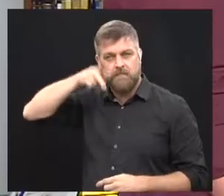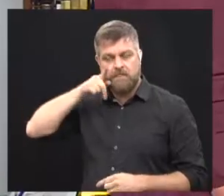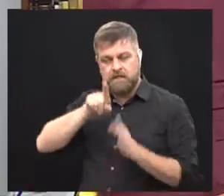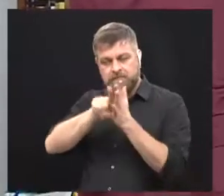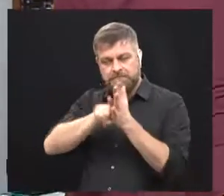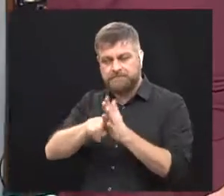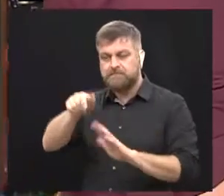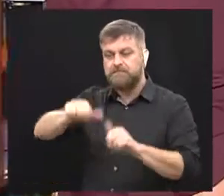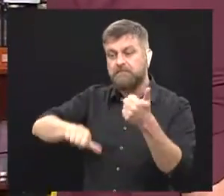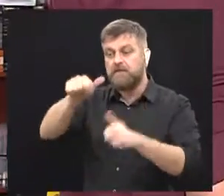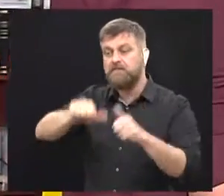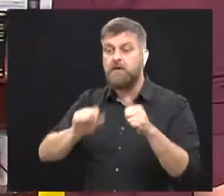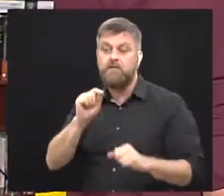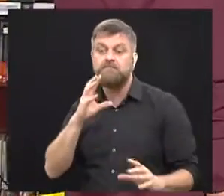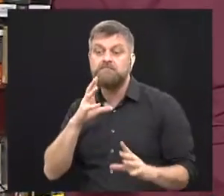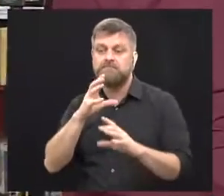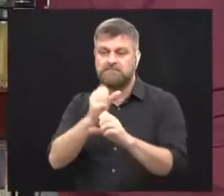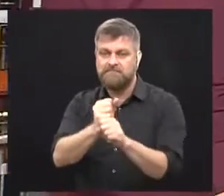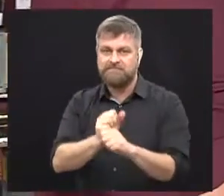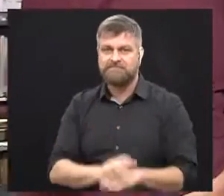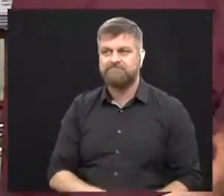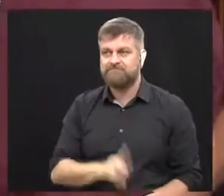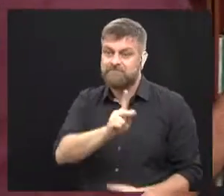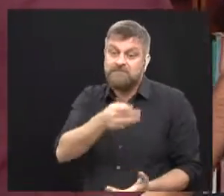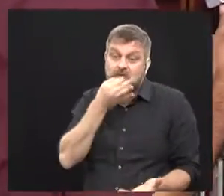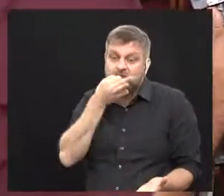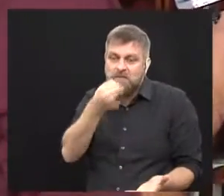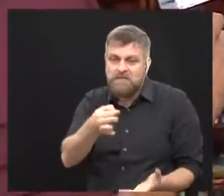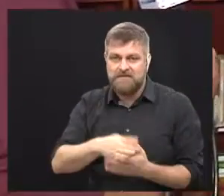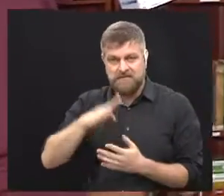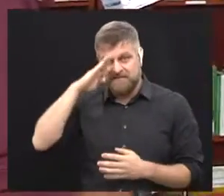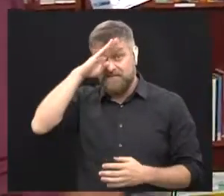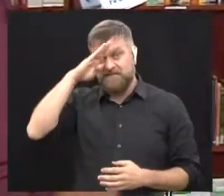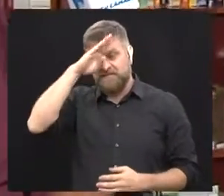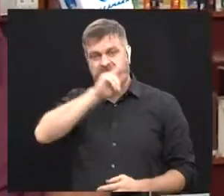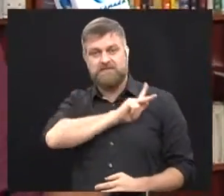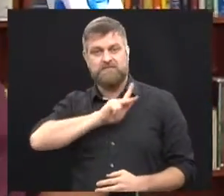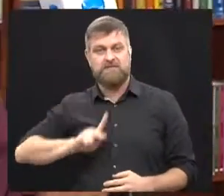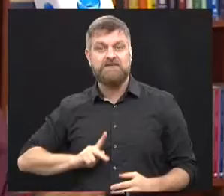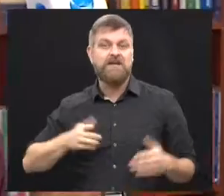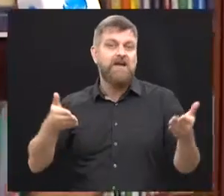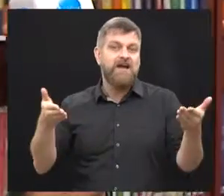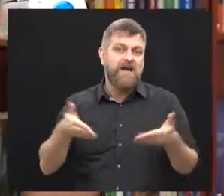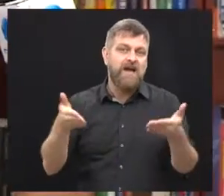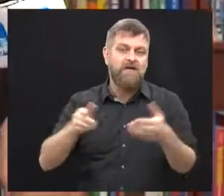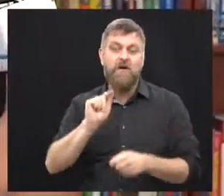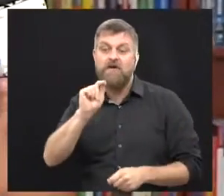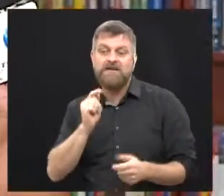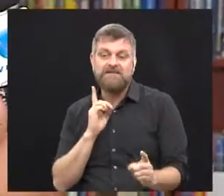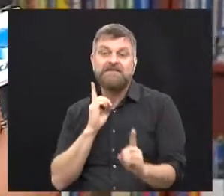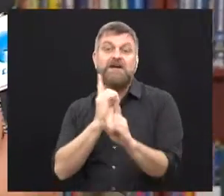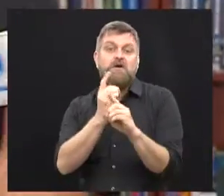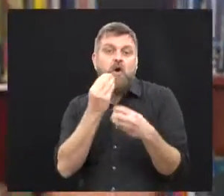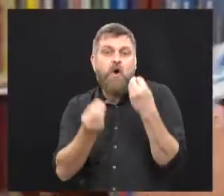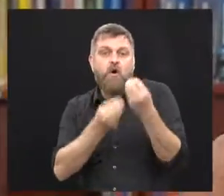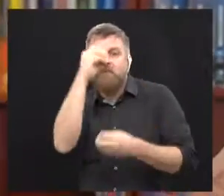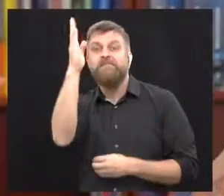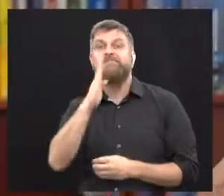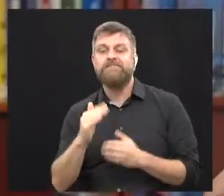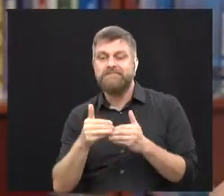resultado das urnas. Professor, Jair Bolsonaro presidente, e agora, o que ele vai encontrar do Brasil em